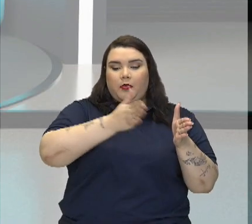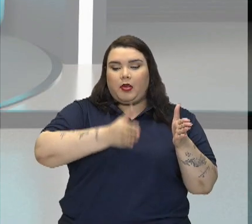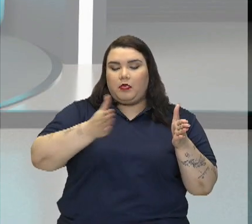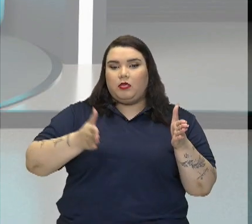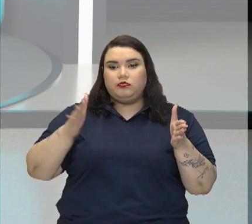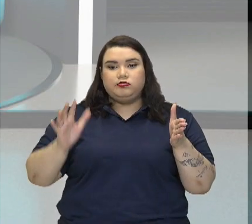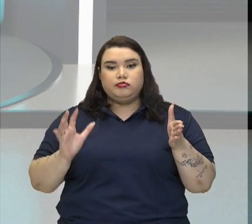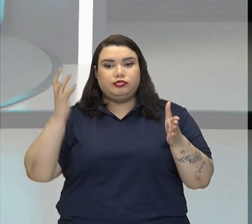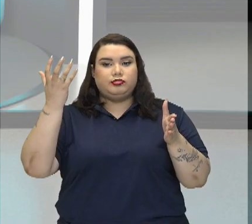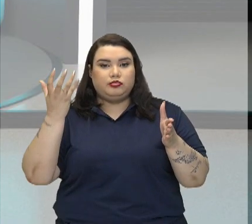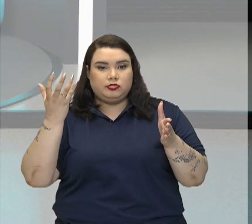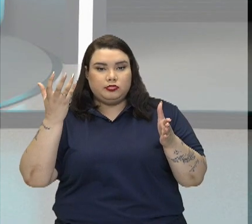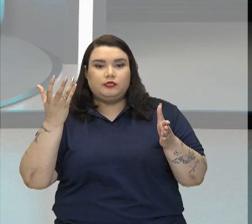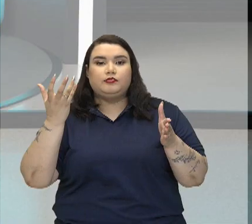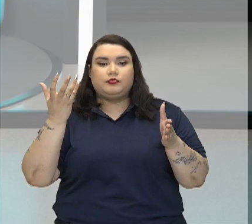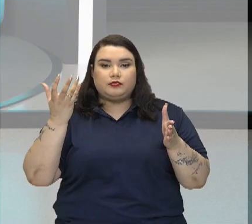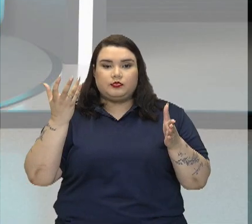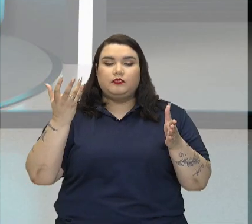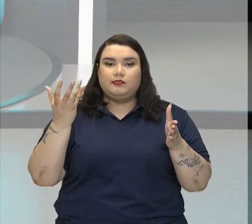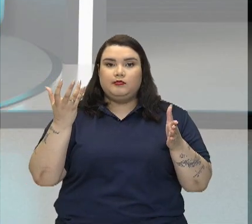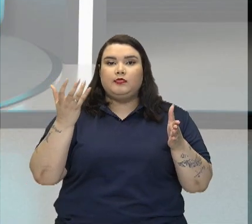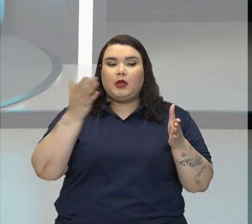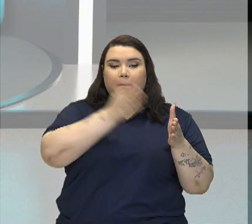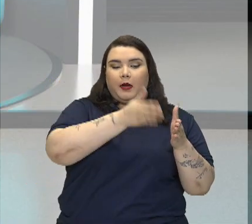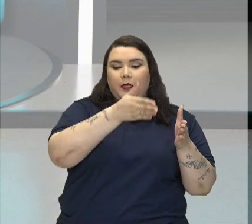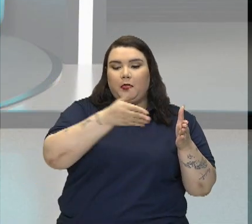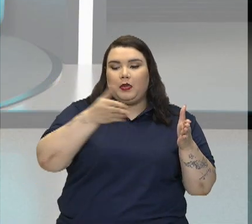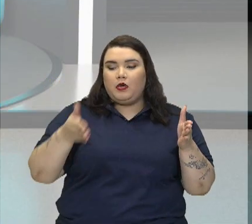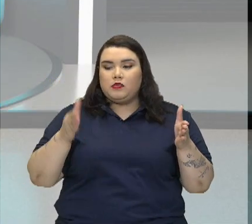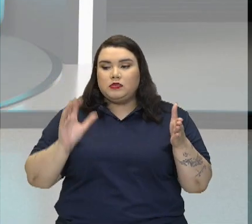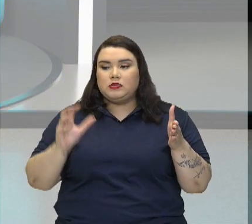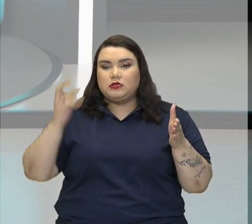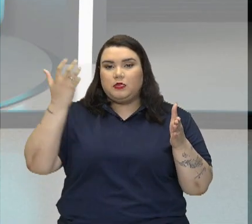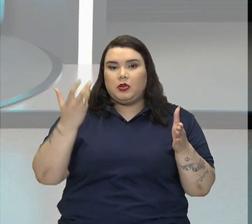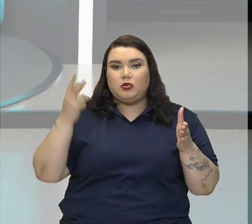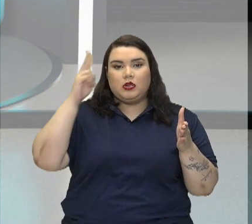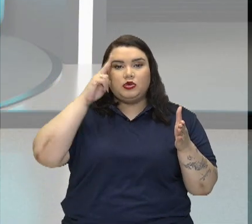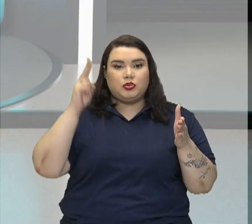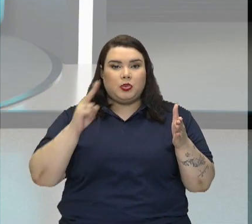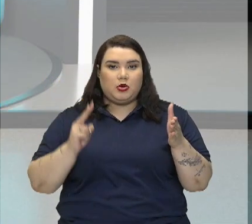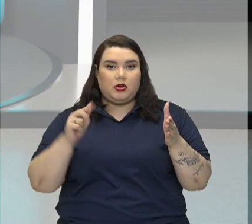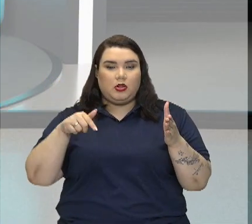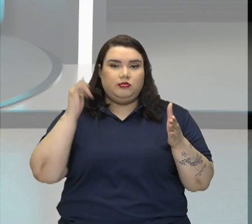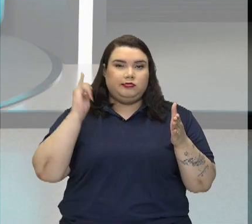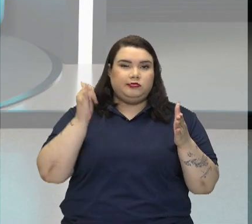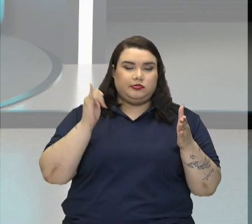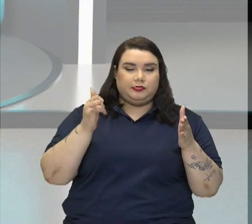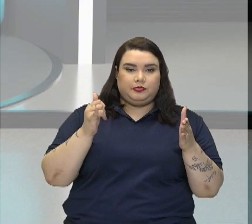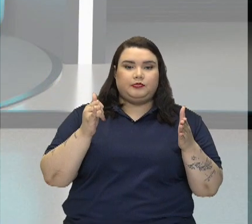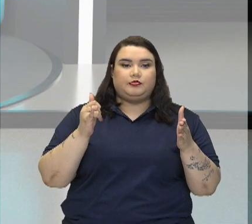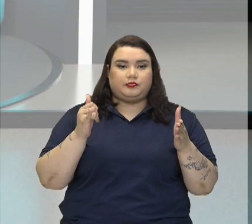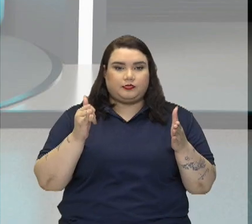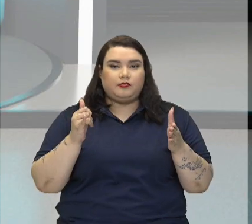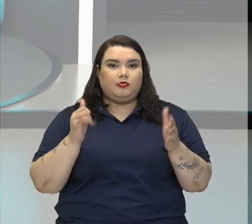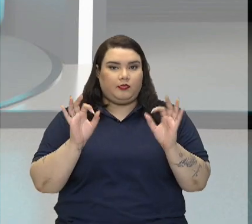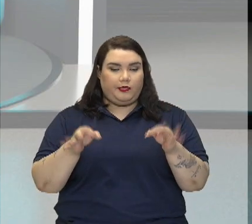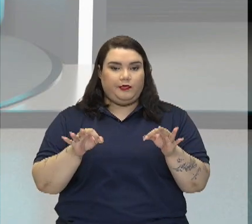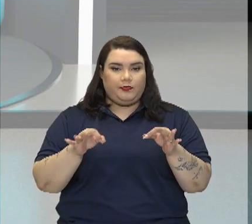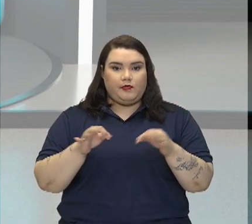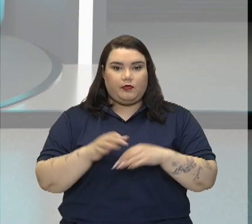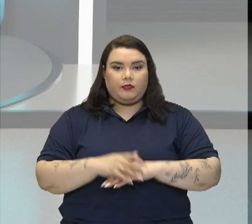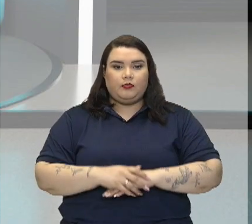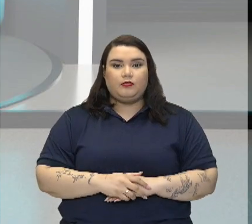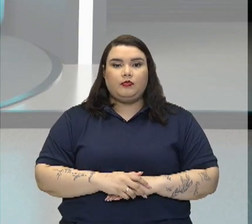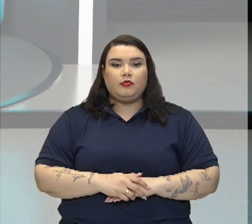de eventos, isto é, dos acontecimentos e fatos dentro do universo narrativo, que compõe